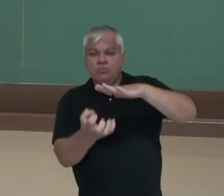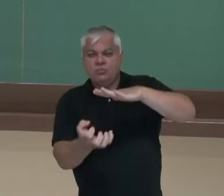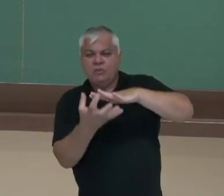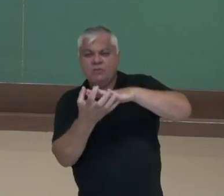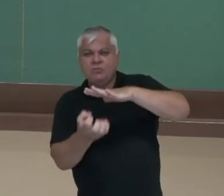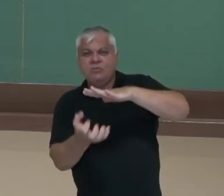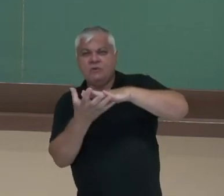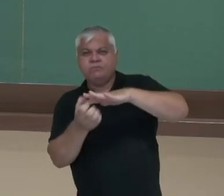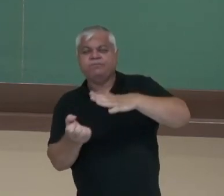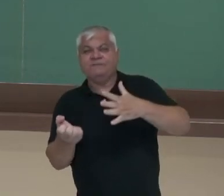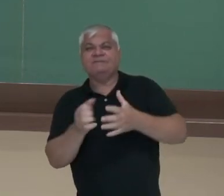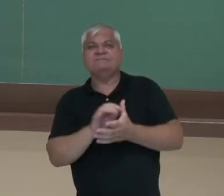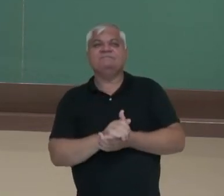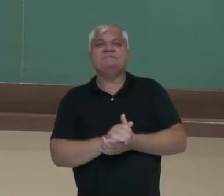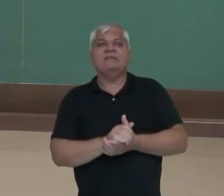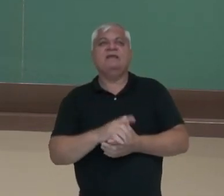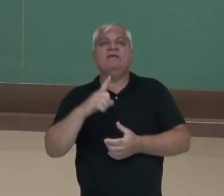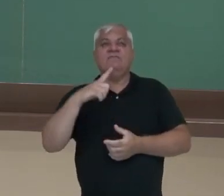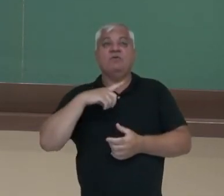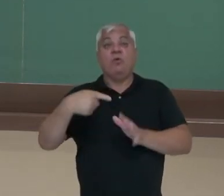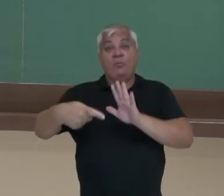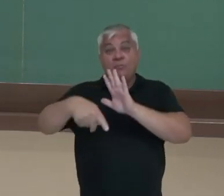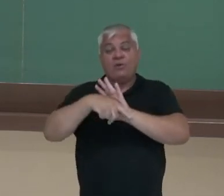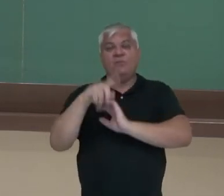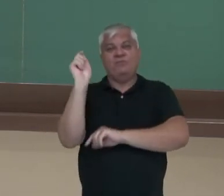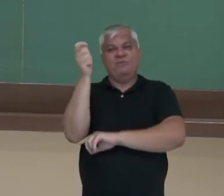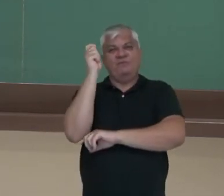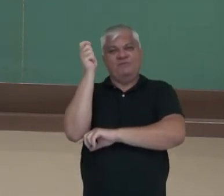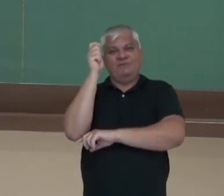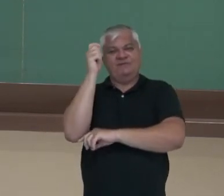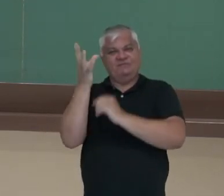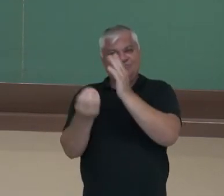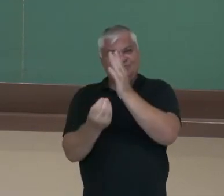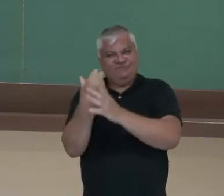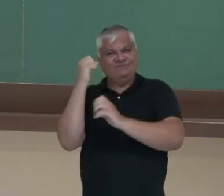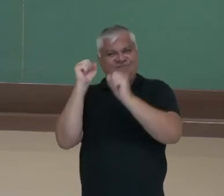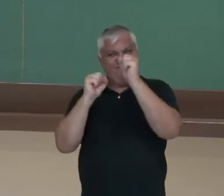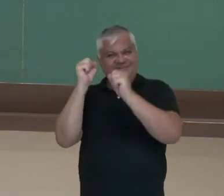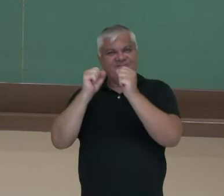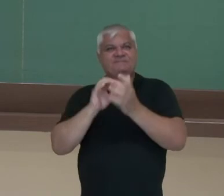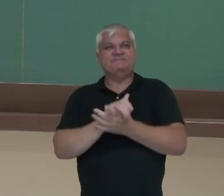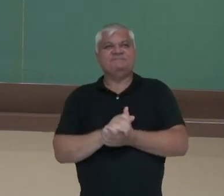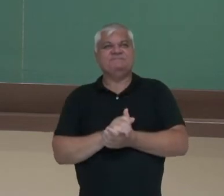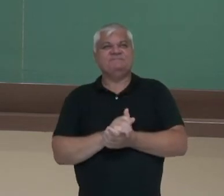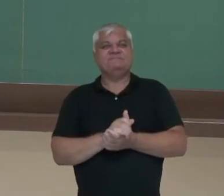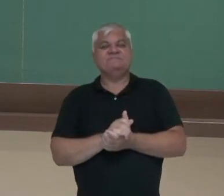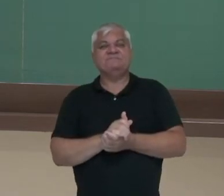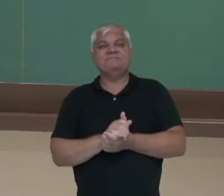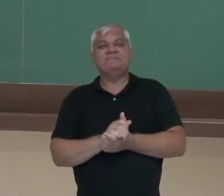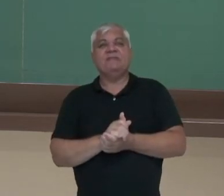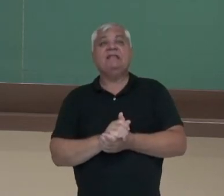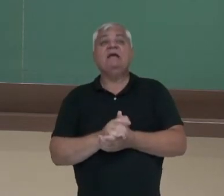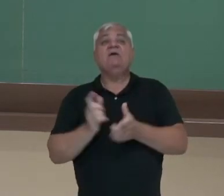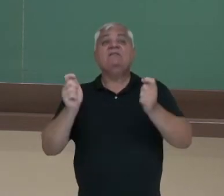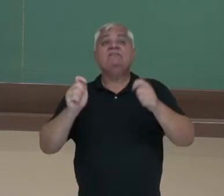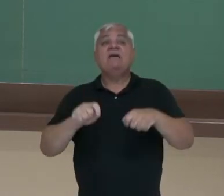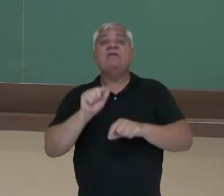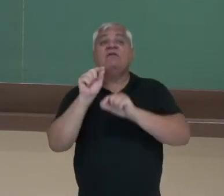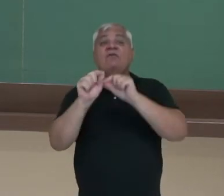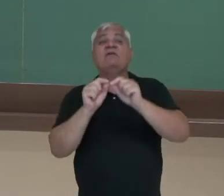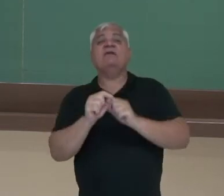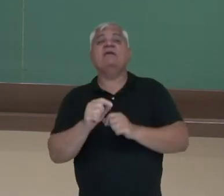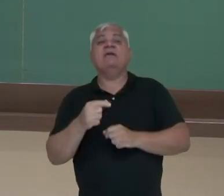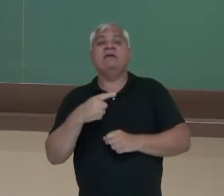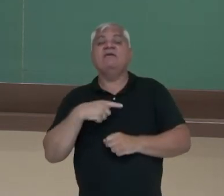né? Modificou o quadro e a colonização no sul do país, principalmente Rio Grande do Sul. As charqueadas permitiram o aproveitamento da